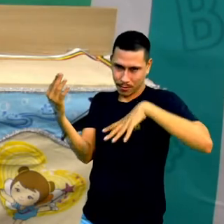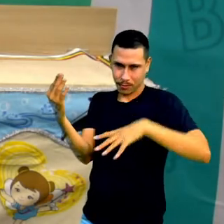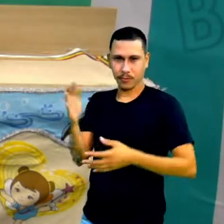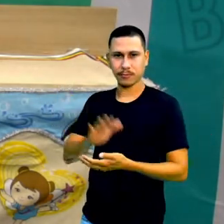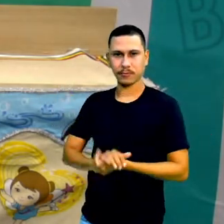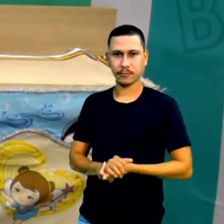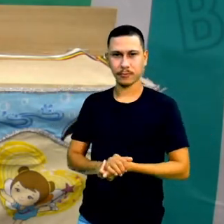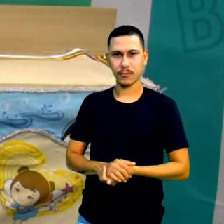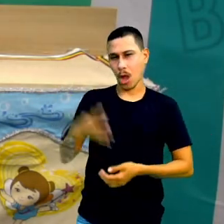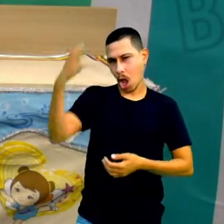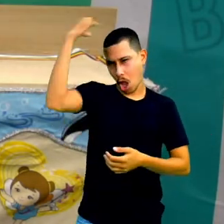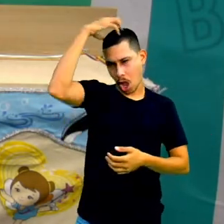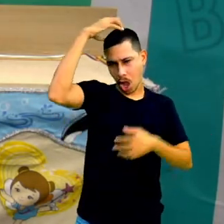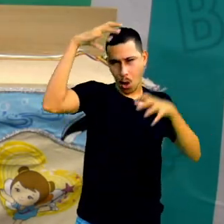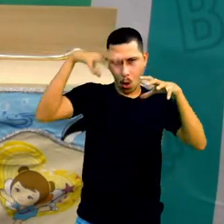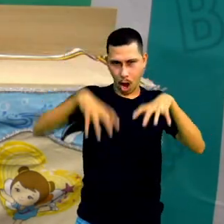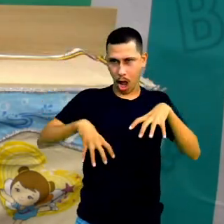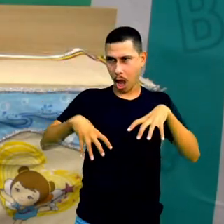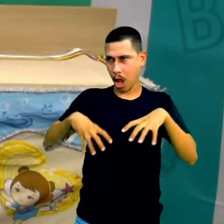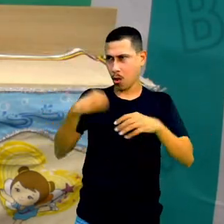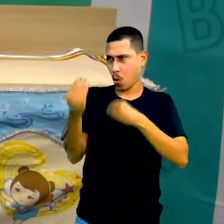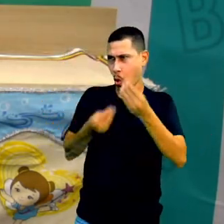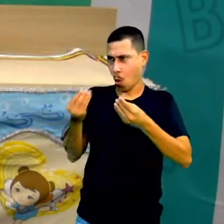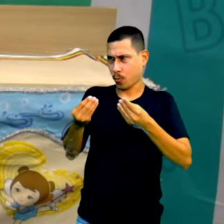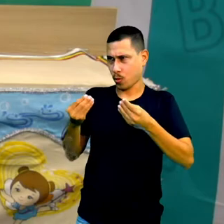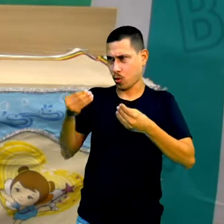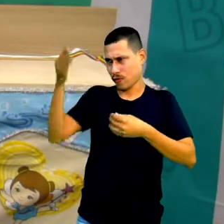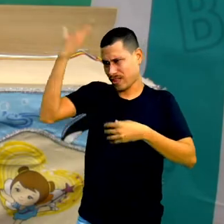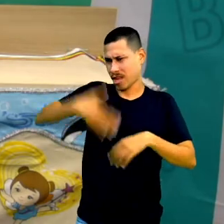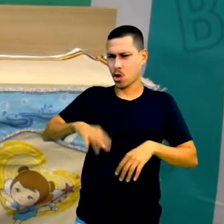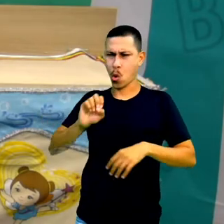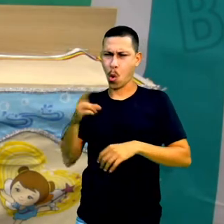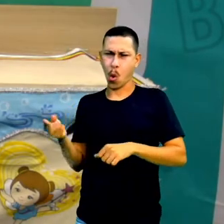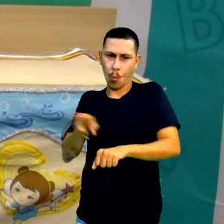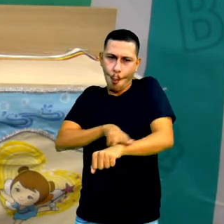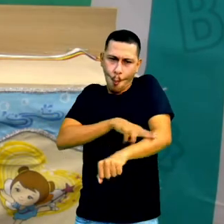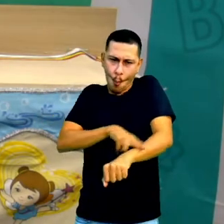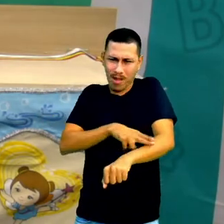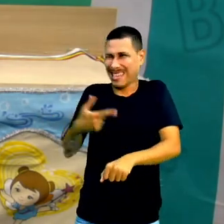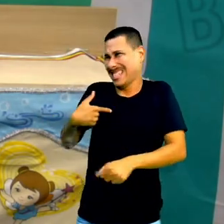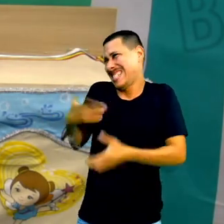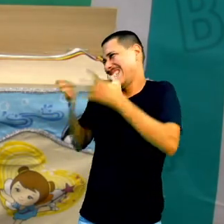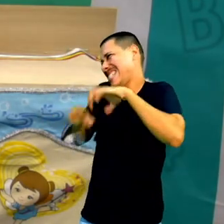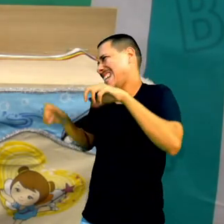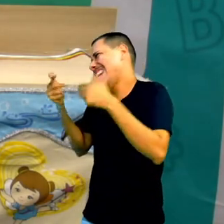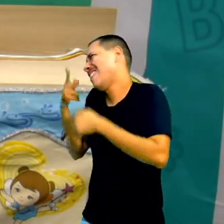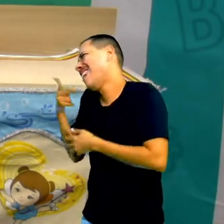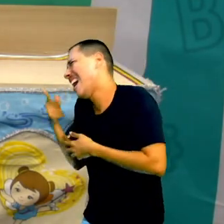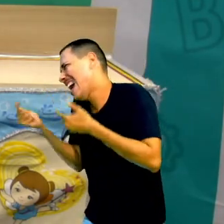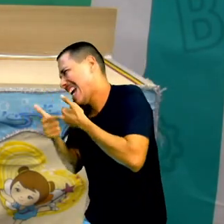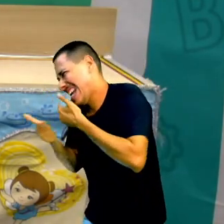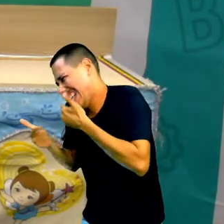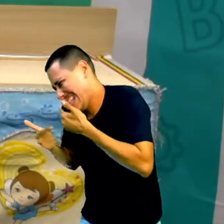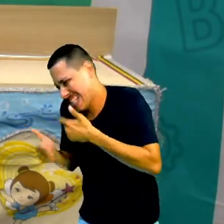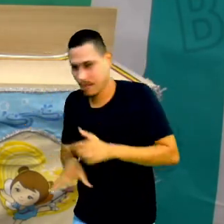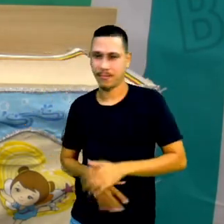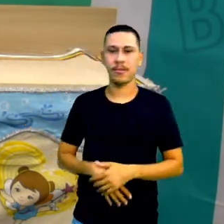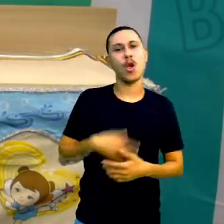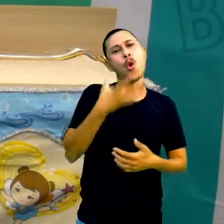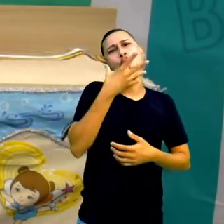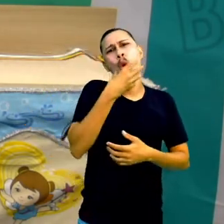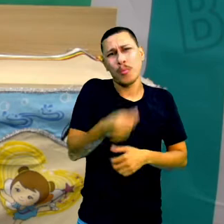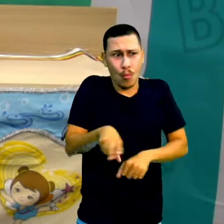O rei ficou... Tu acha que ele ficou o quê? Vestido ou ele ficou nu, leiturinha? Eu não quero nem falar que ele... Ele ficou